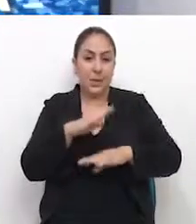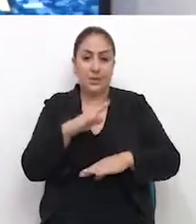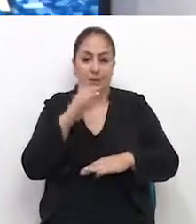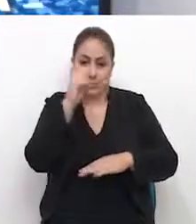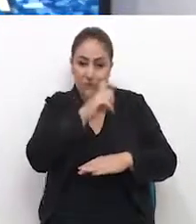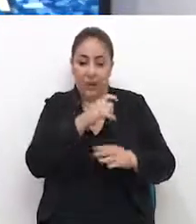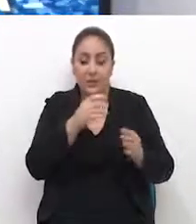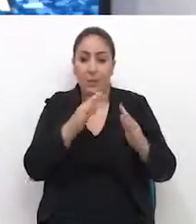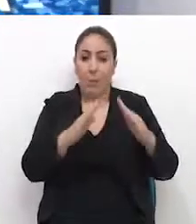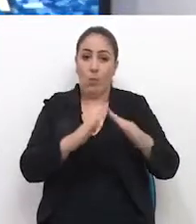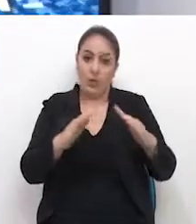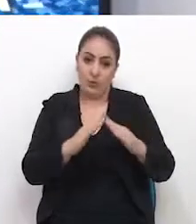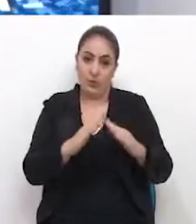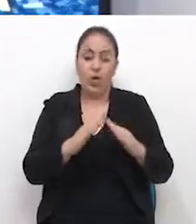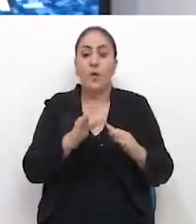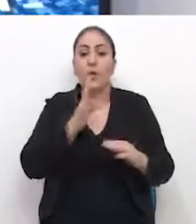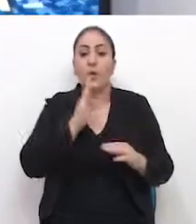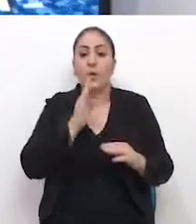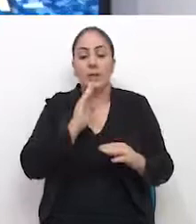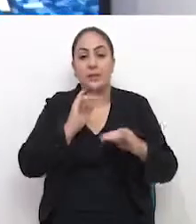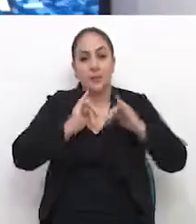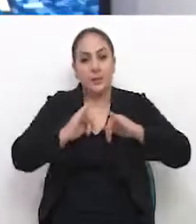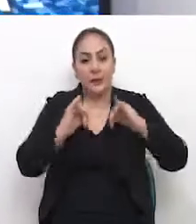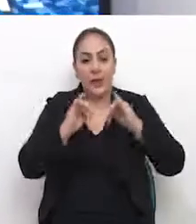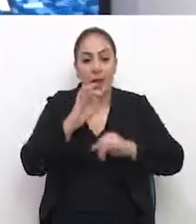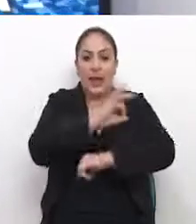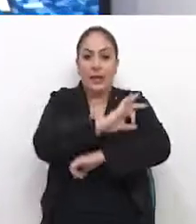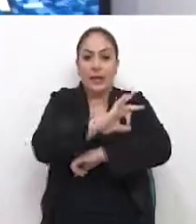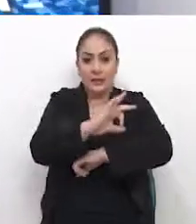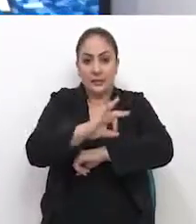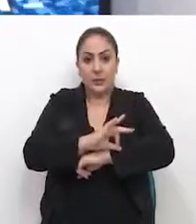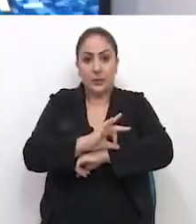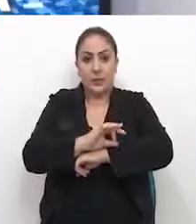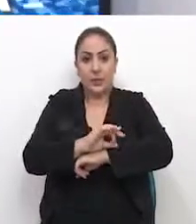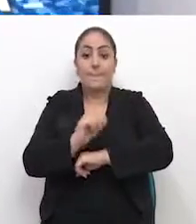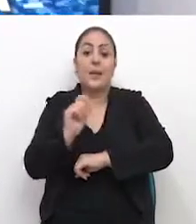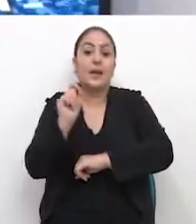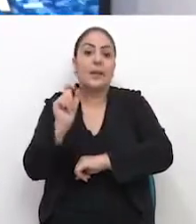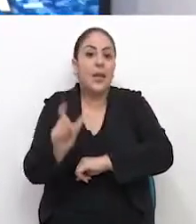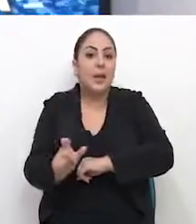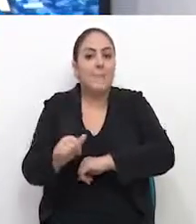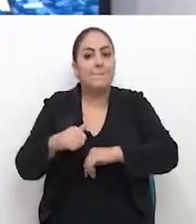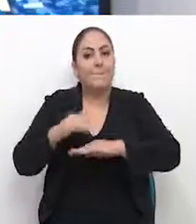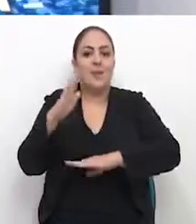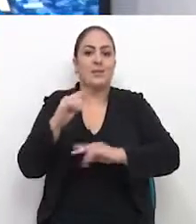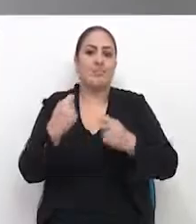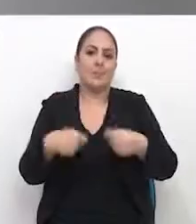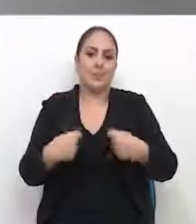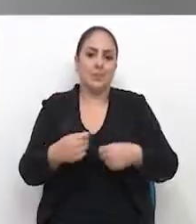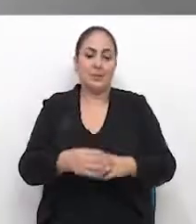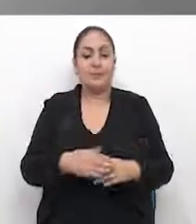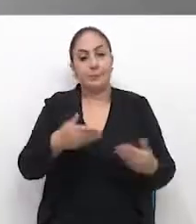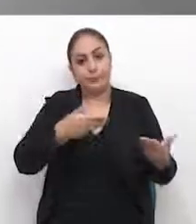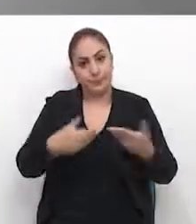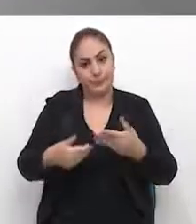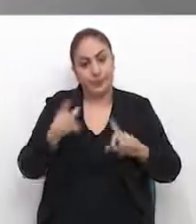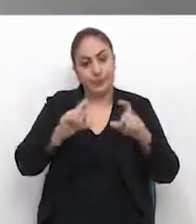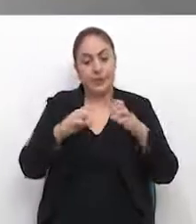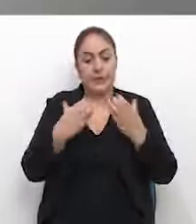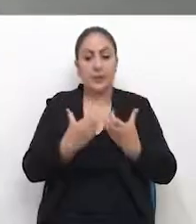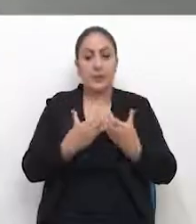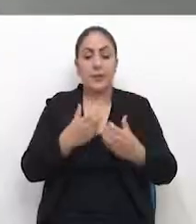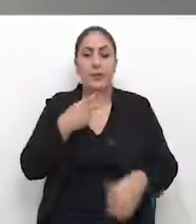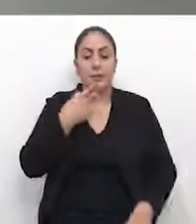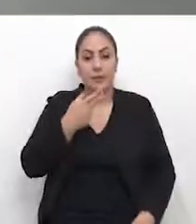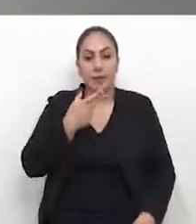situação precária de moradia. Conheça a campanha Arquitetura para quem mais precisa. A convite da TV